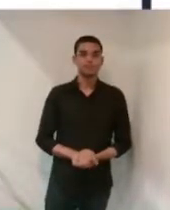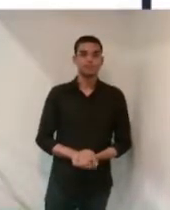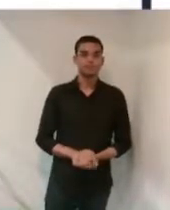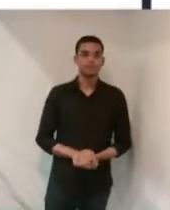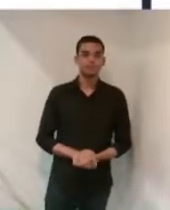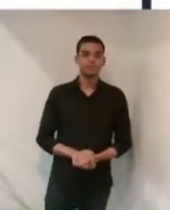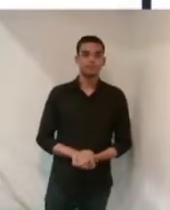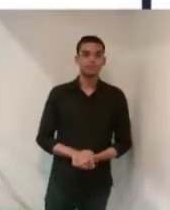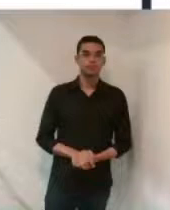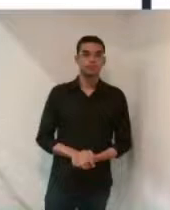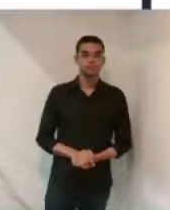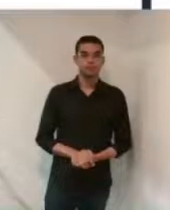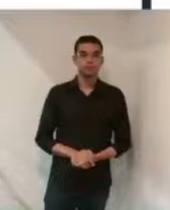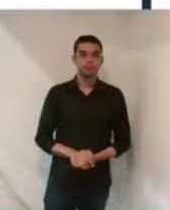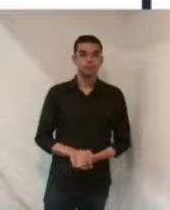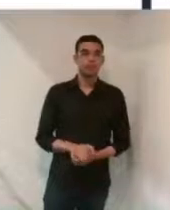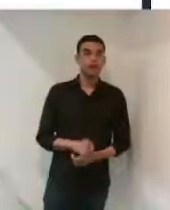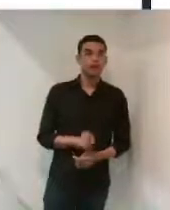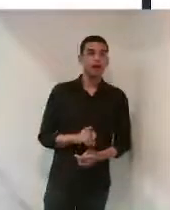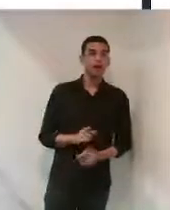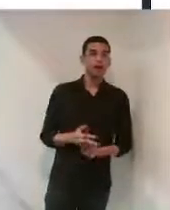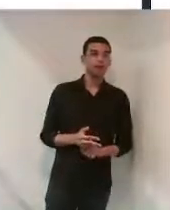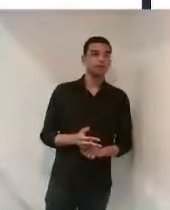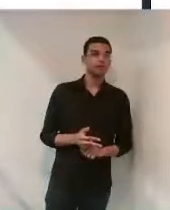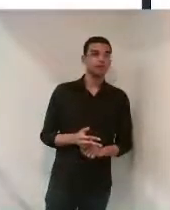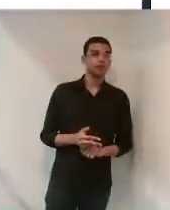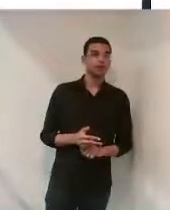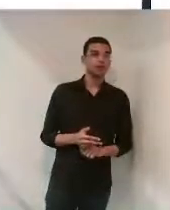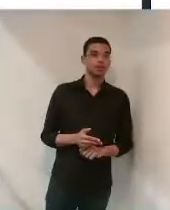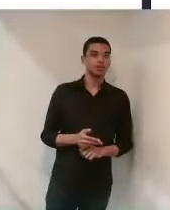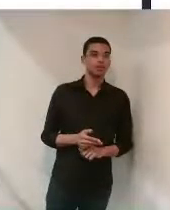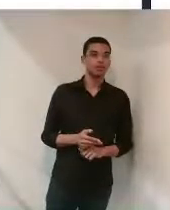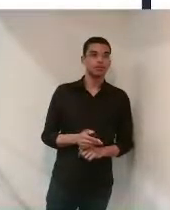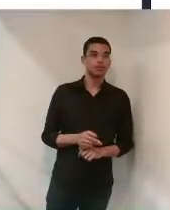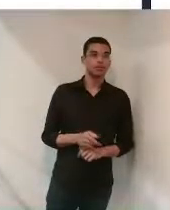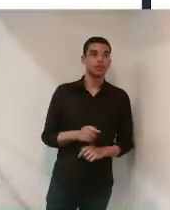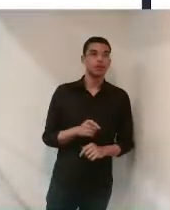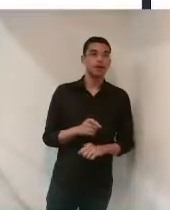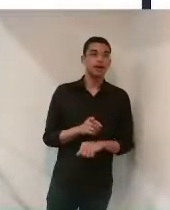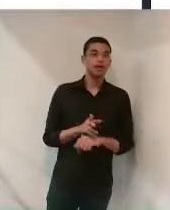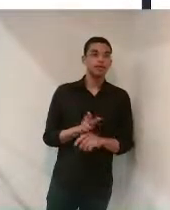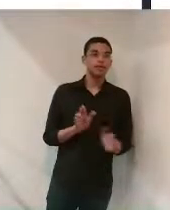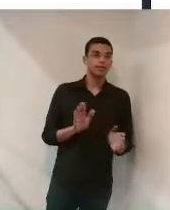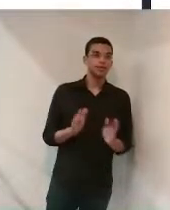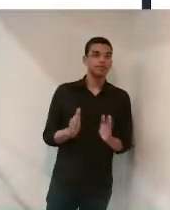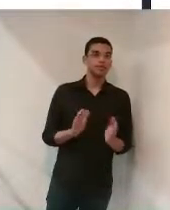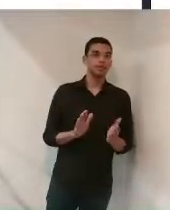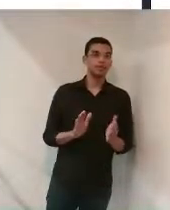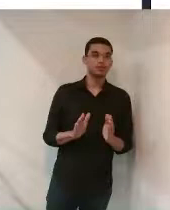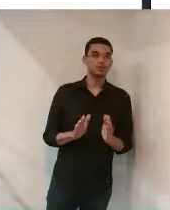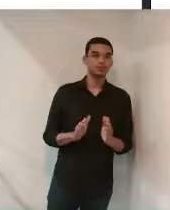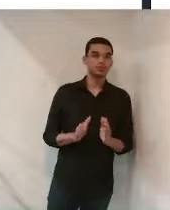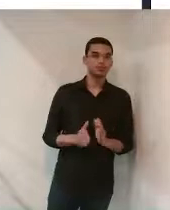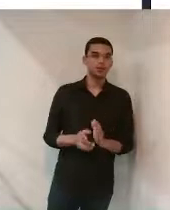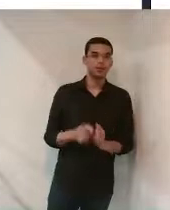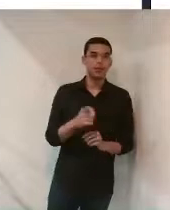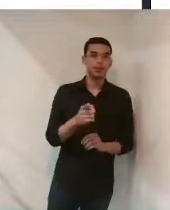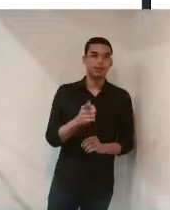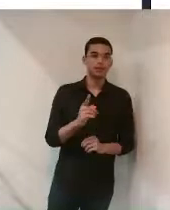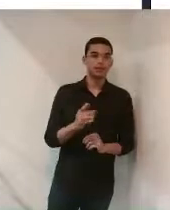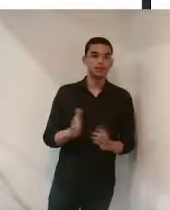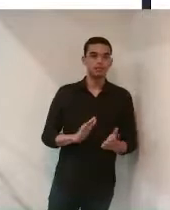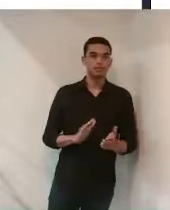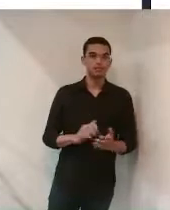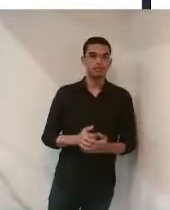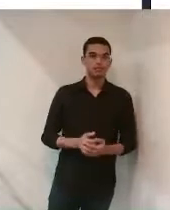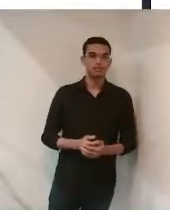imposta, né, através de uma lei, ou então de um regulamento, leia-se aí decreto, ou então através de um ato normativo do CISNAMA,